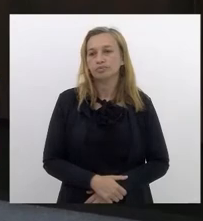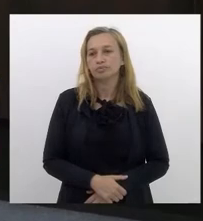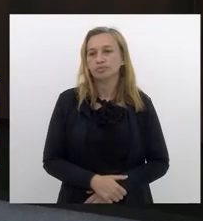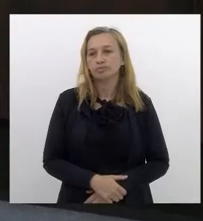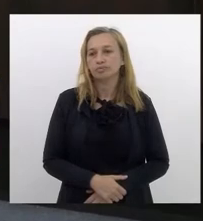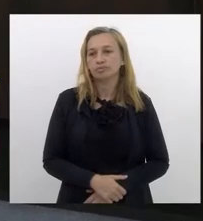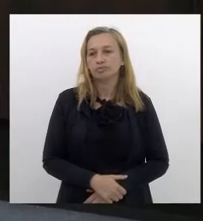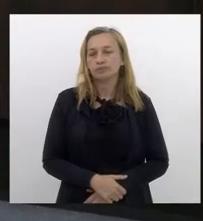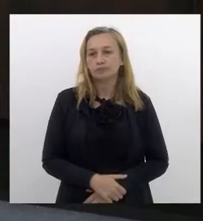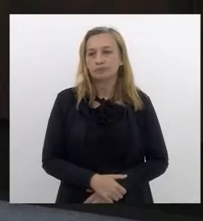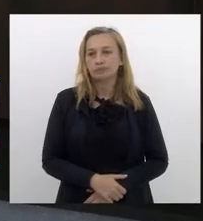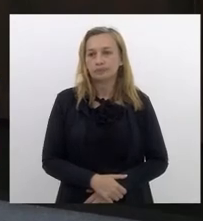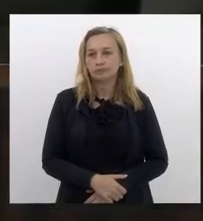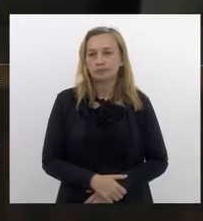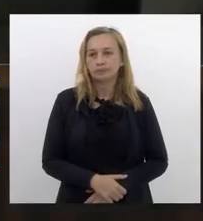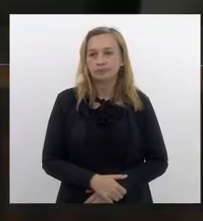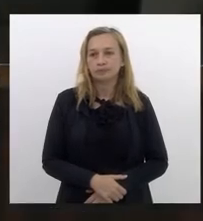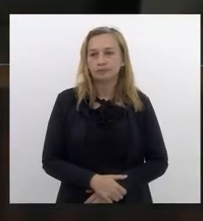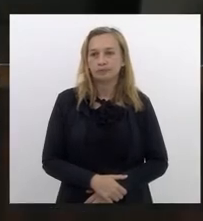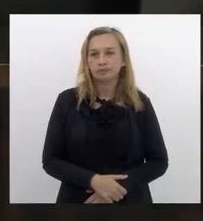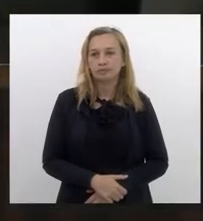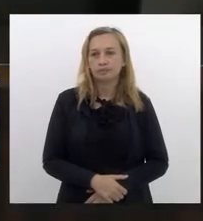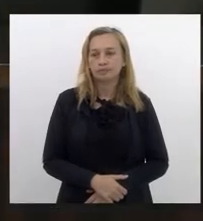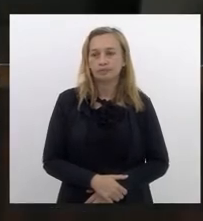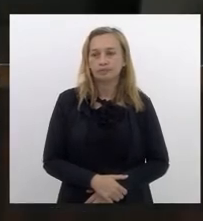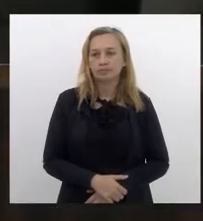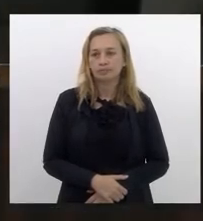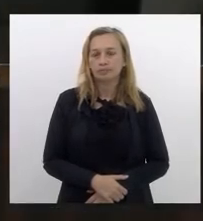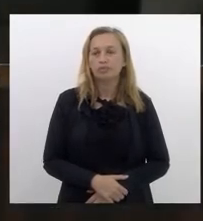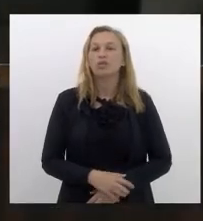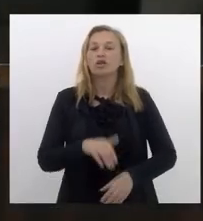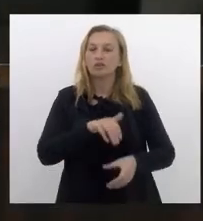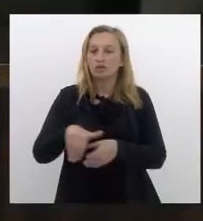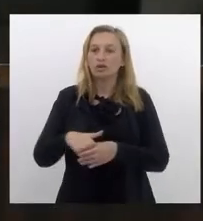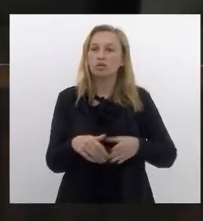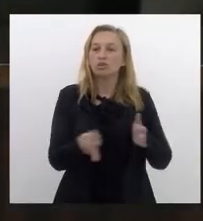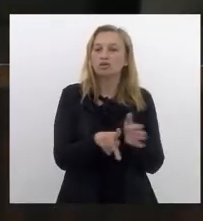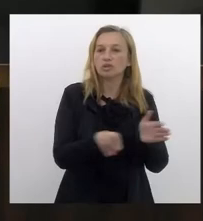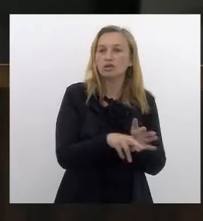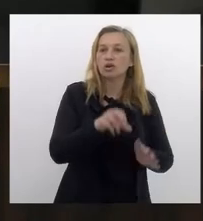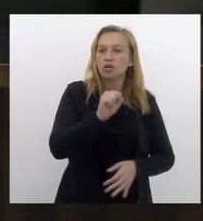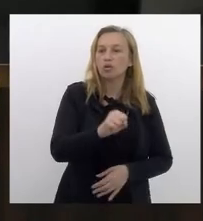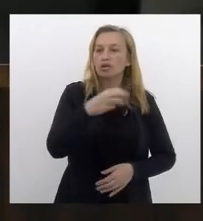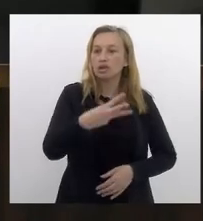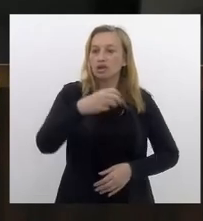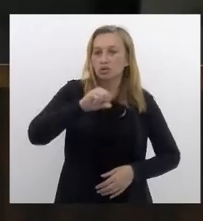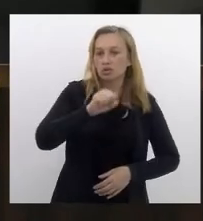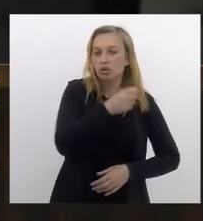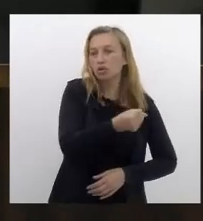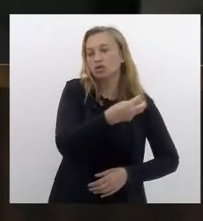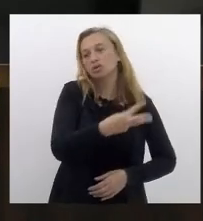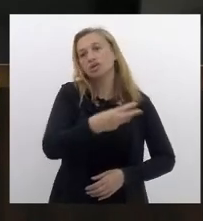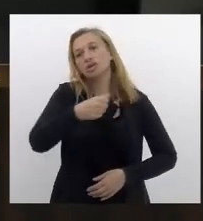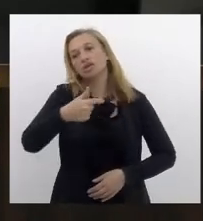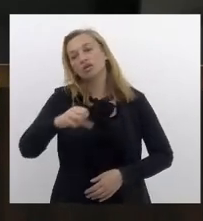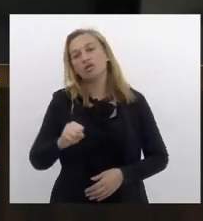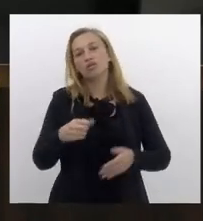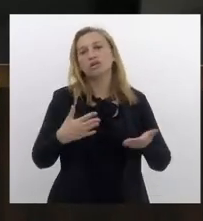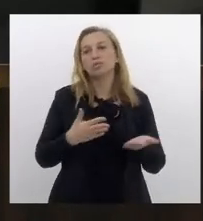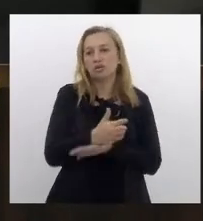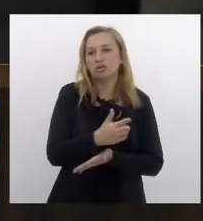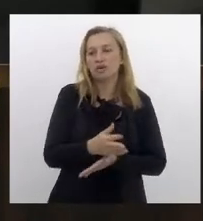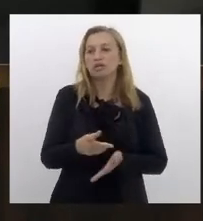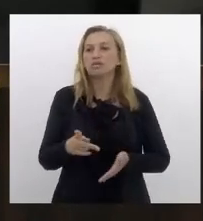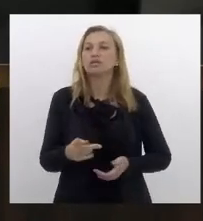Com os pareceres emitidos em votação para a resolução 838 e 839. Se os que aprovam, eles como estão aprovados, vai